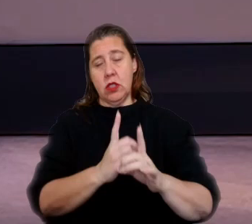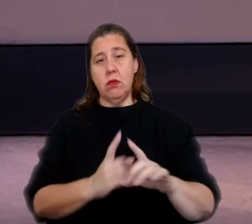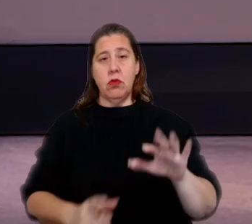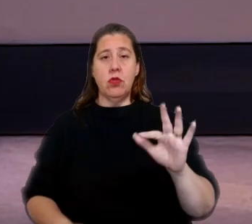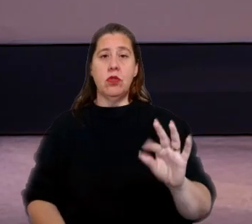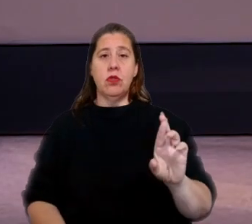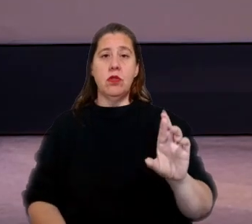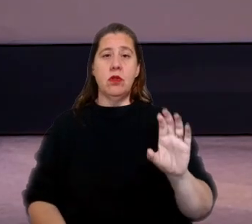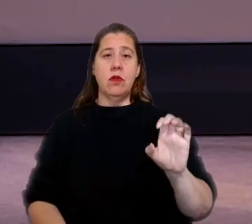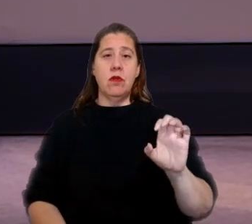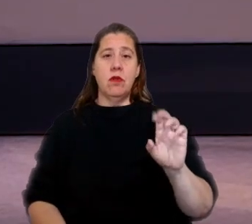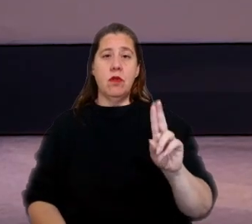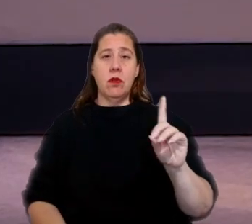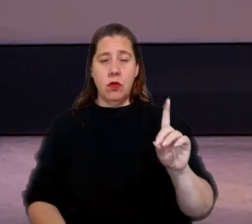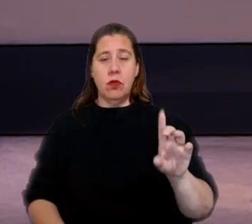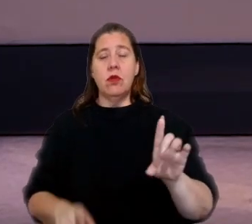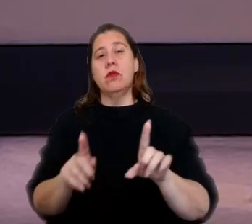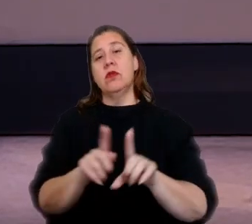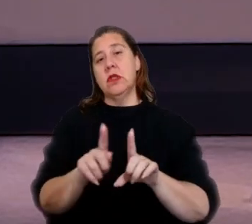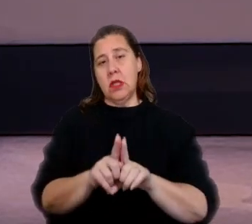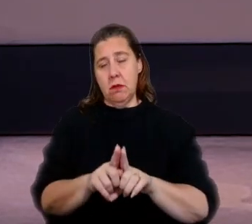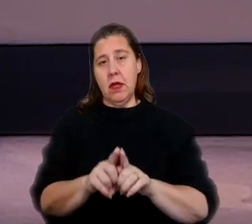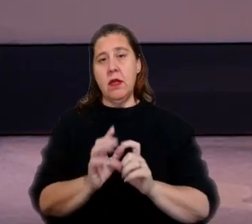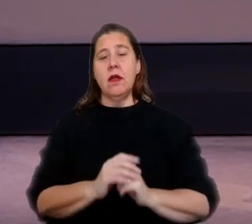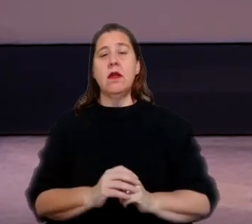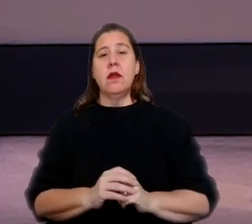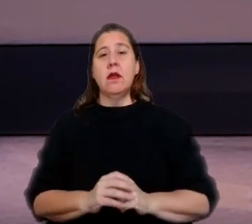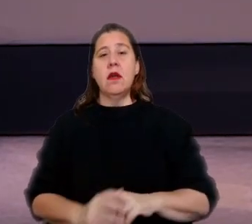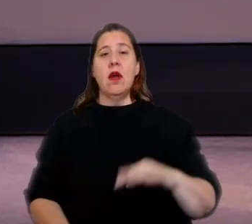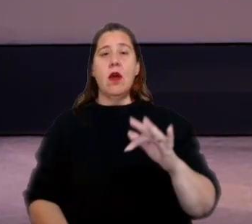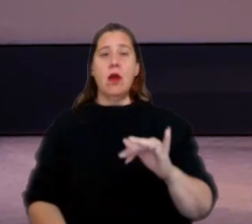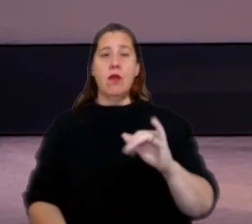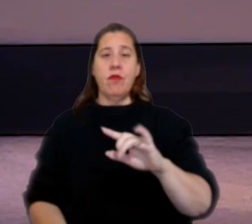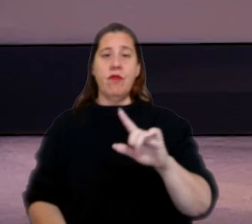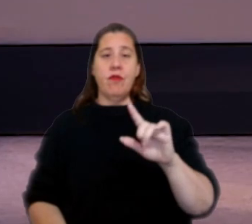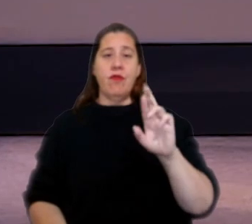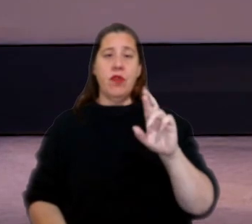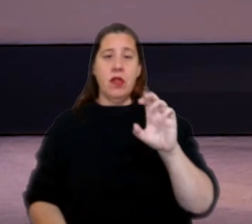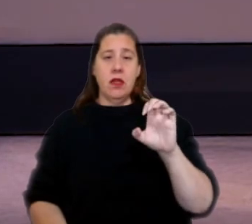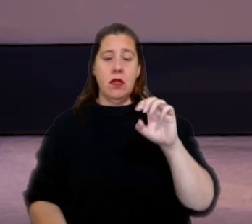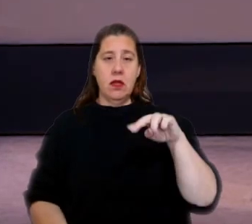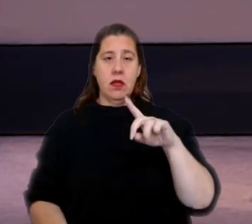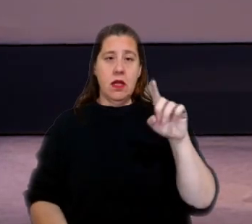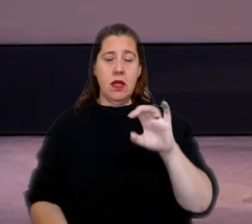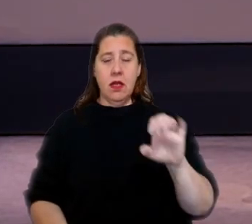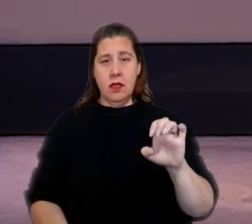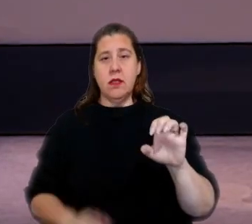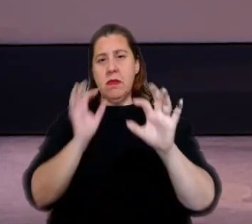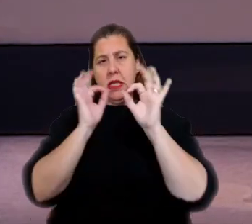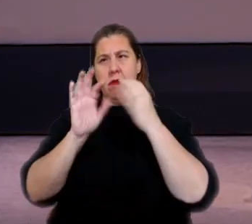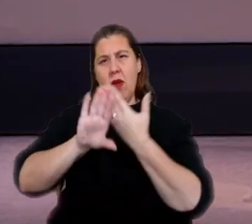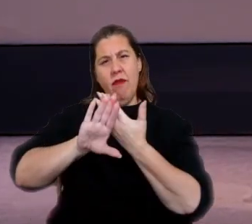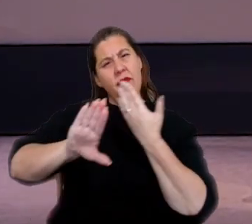foi até paciente do Freud, e ele é o Ferenczi. Ele é uma pessoa, um psicanalista que